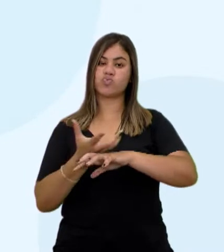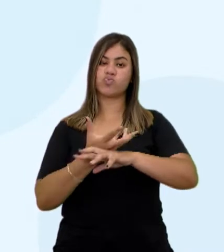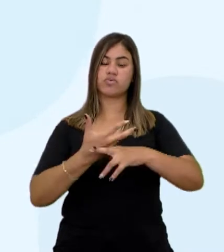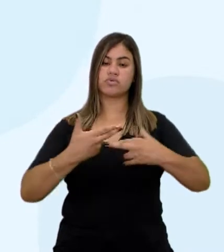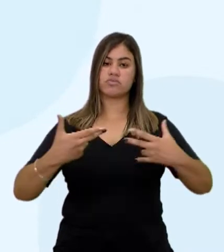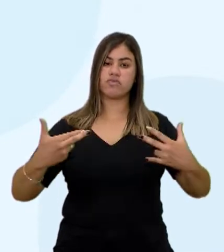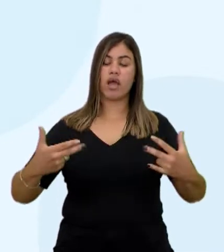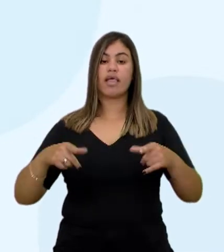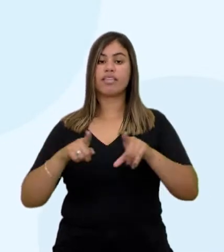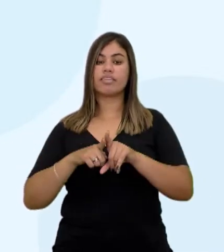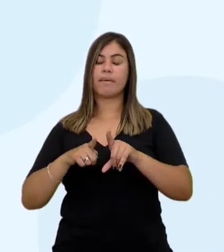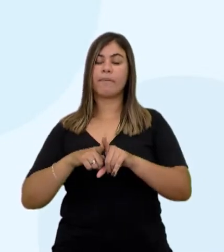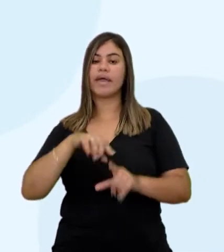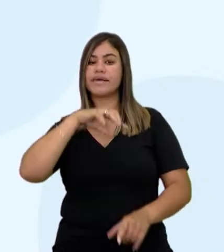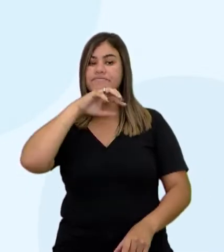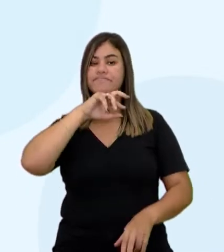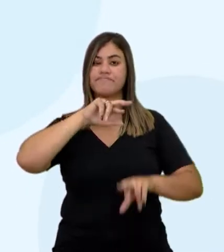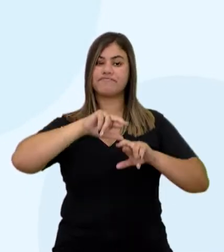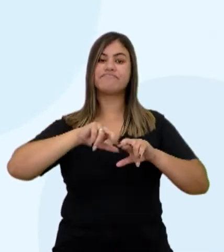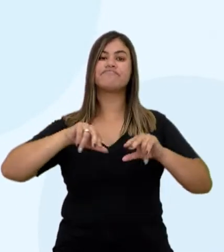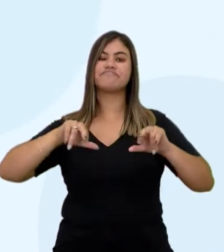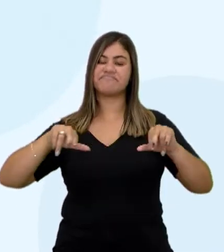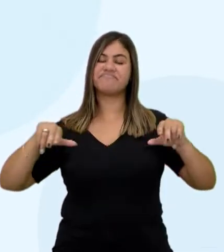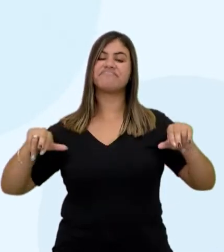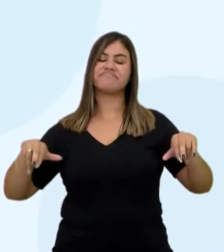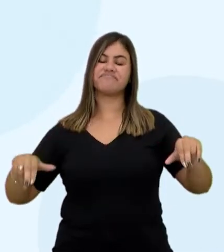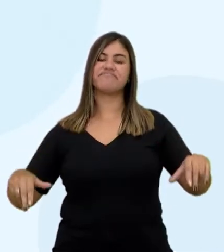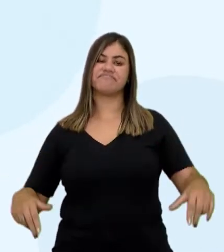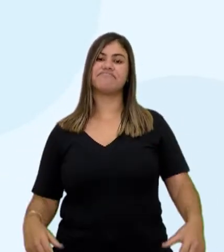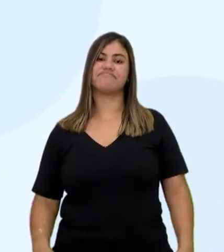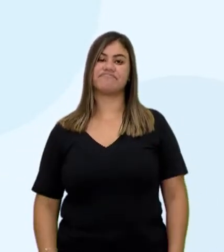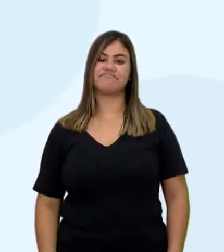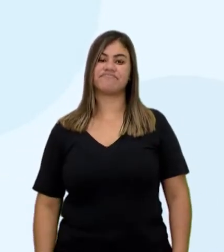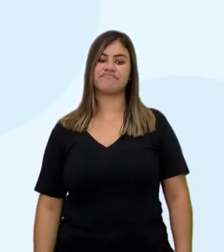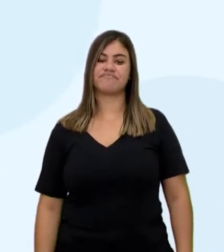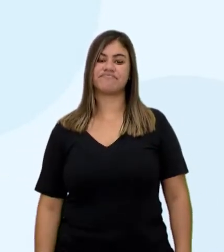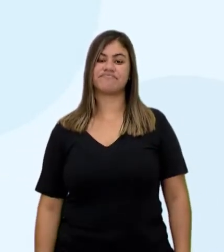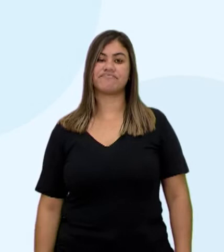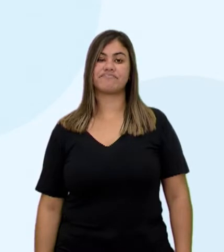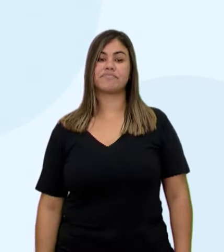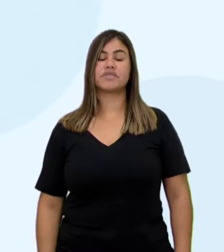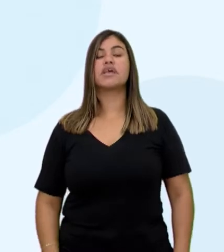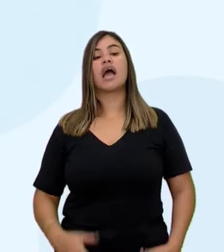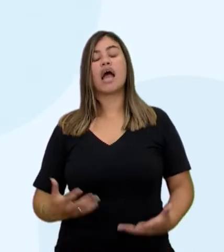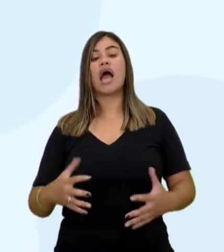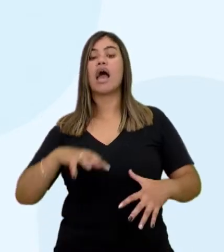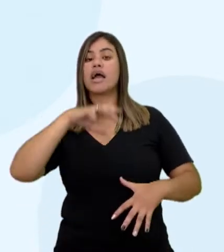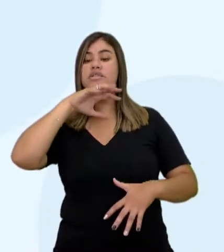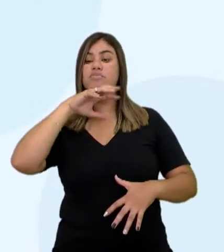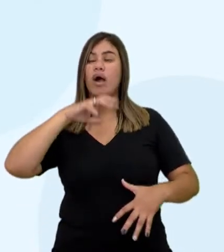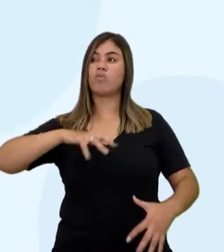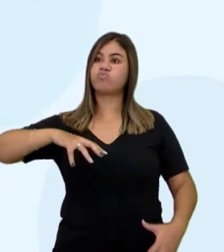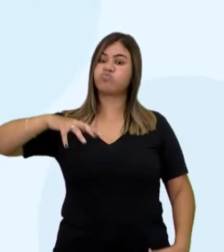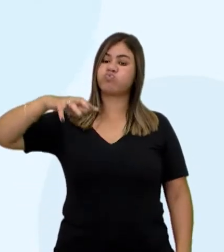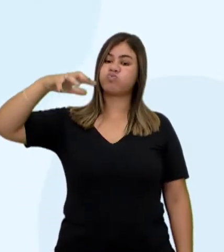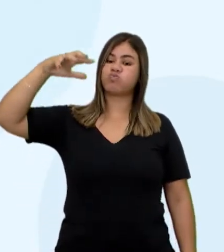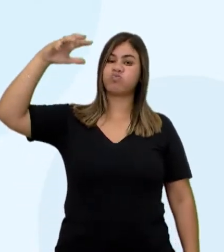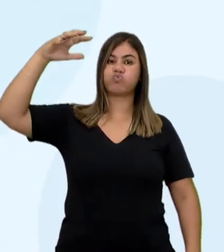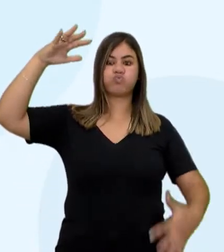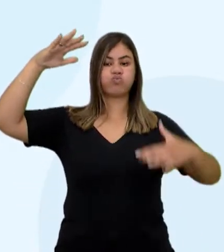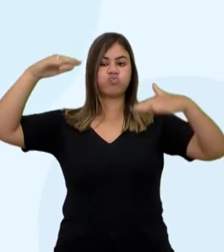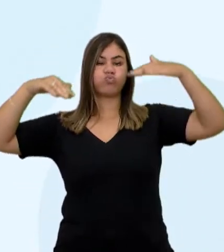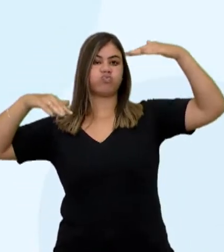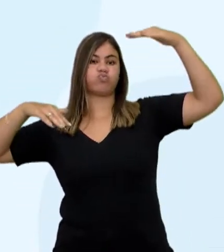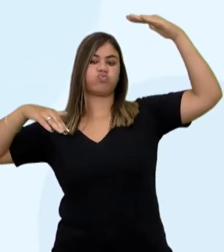seres vivos animais, né? Começam a aparecer, né, animais aí com outros portes maiores do que a gente via